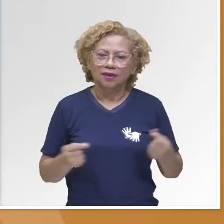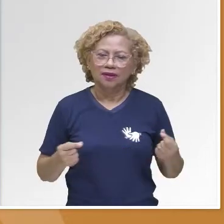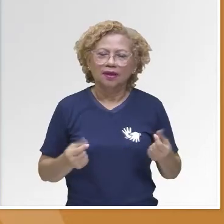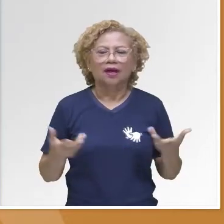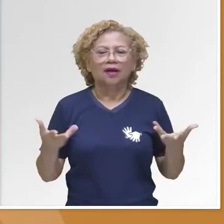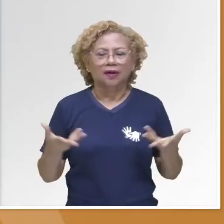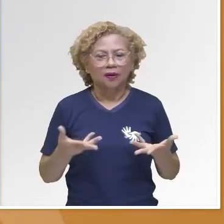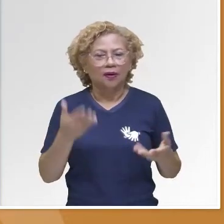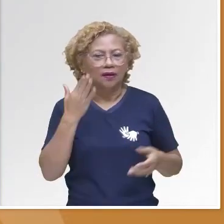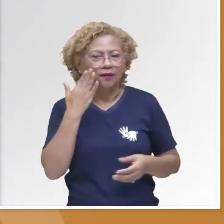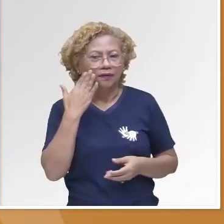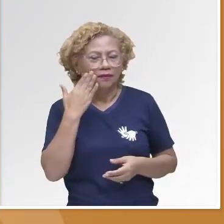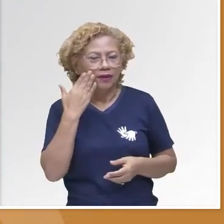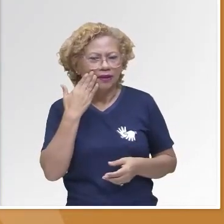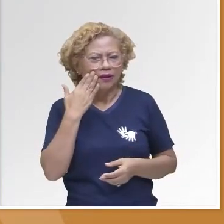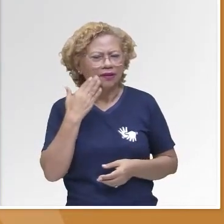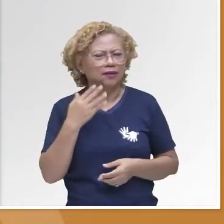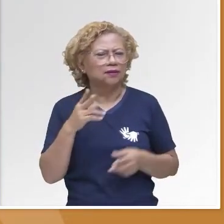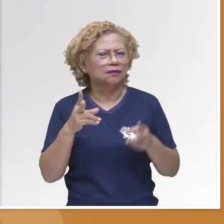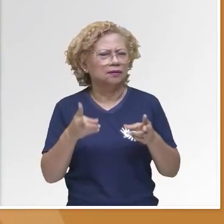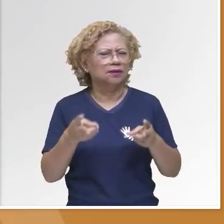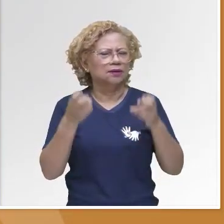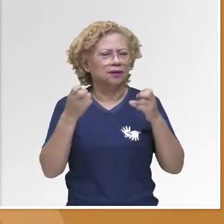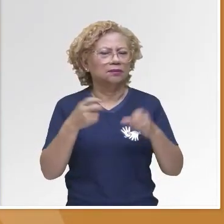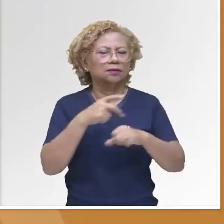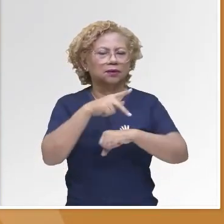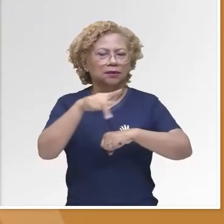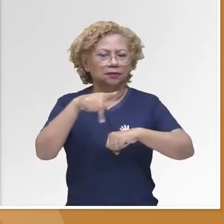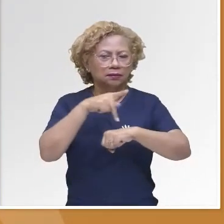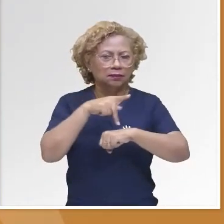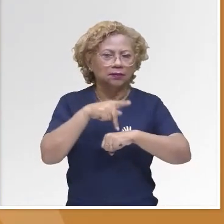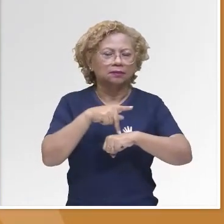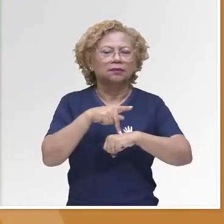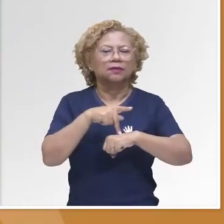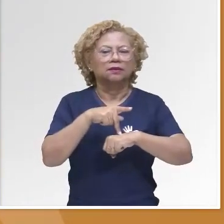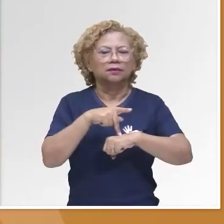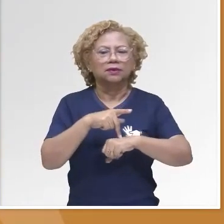território japonês? A gente sabe que é um país, né, que tem aí